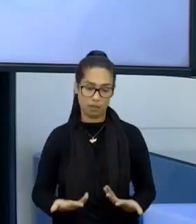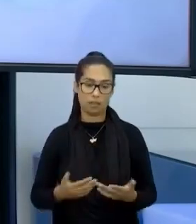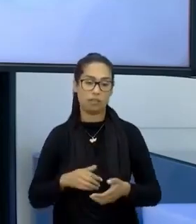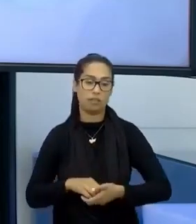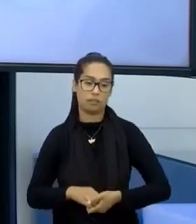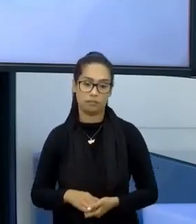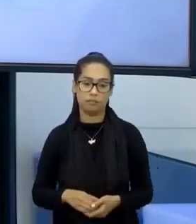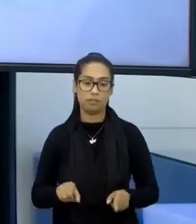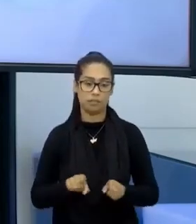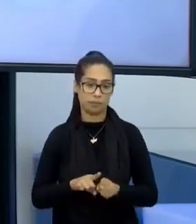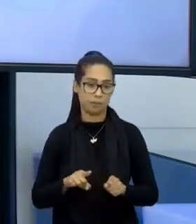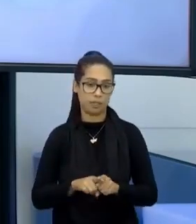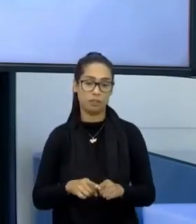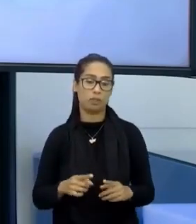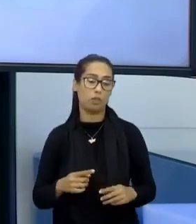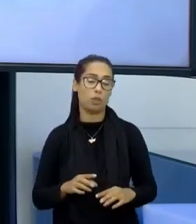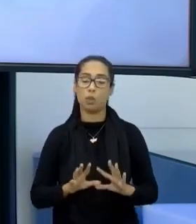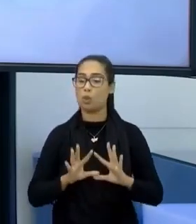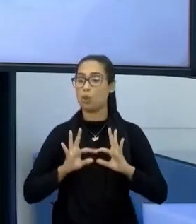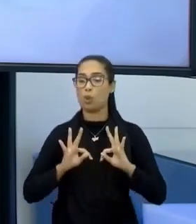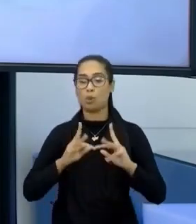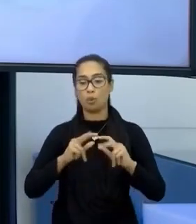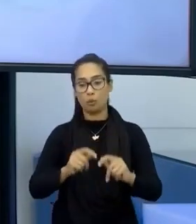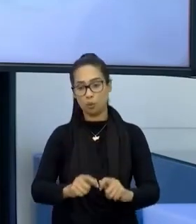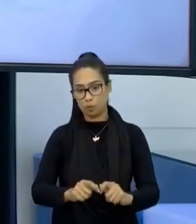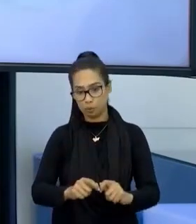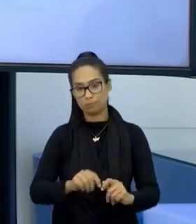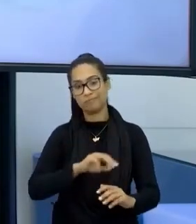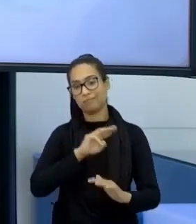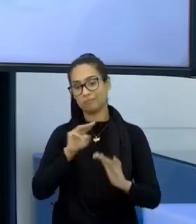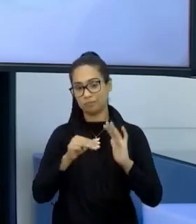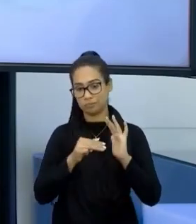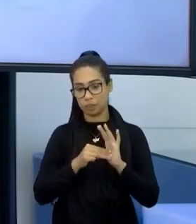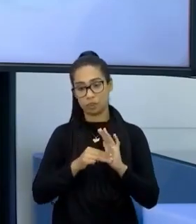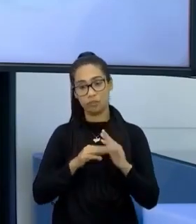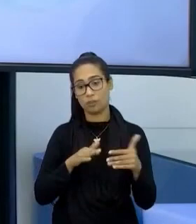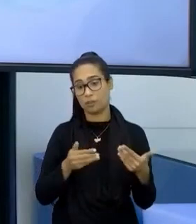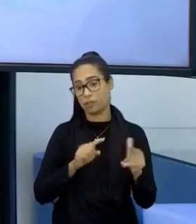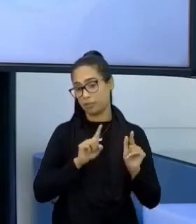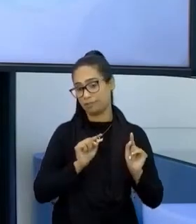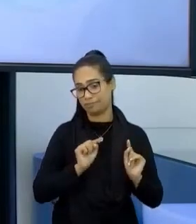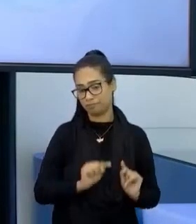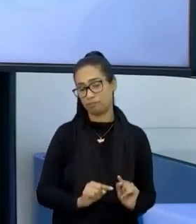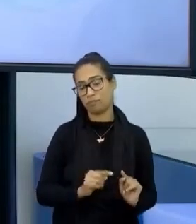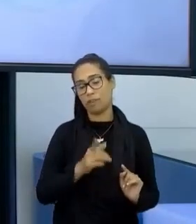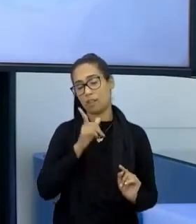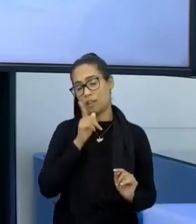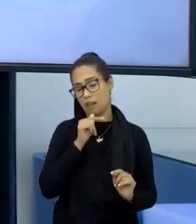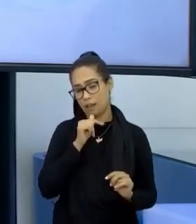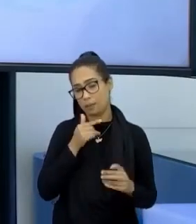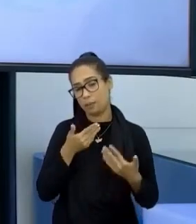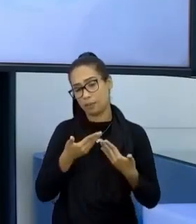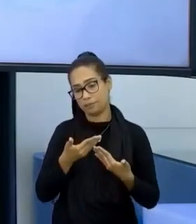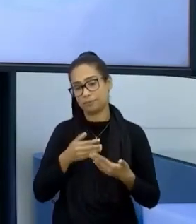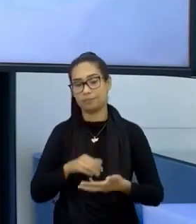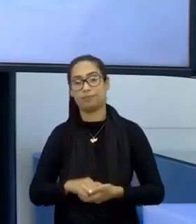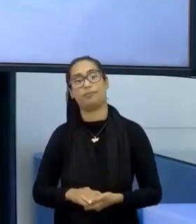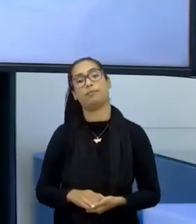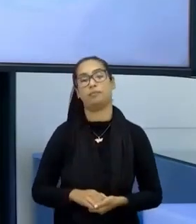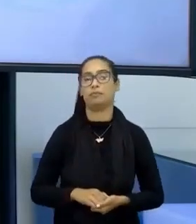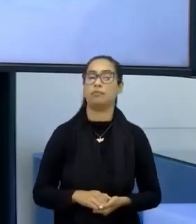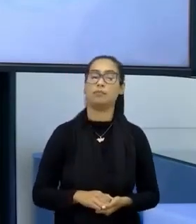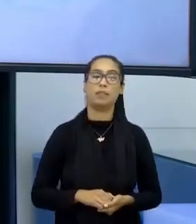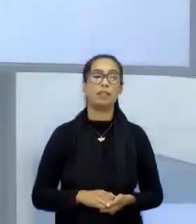outros materiais que podem causar a poluição da água, tá bem? Então, qual o